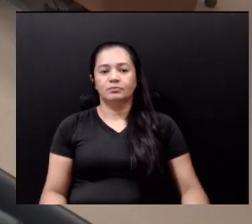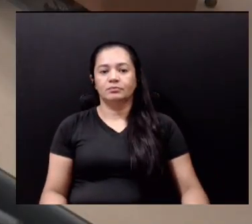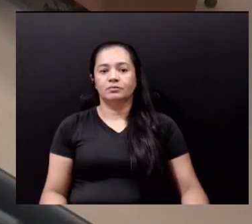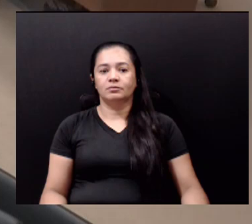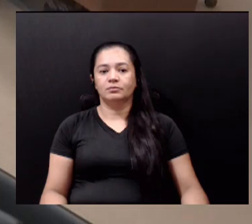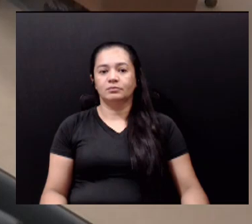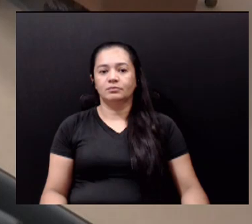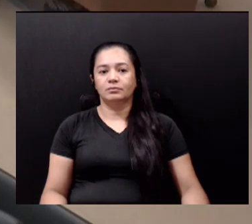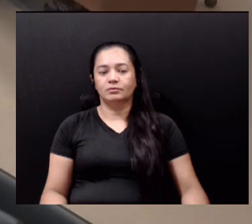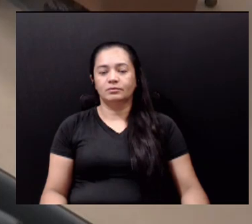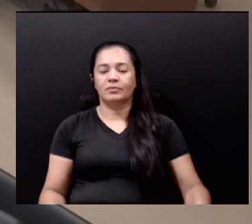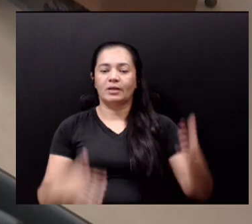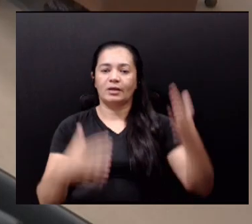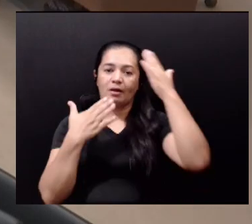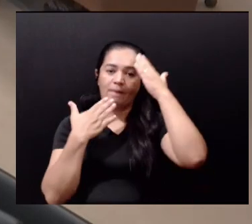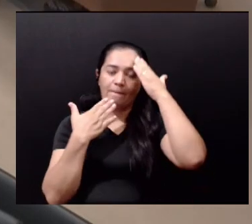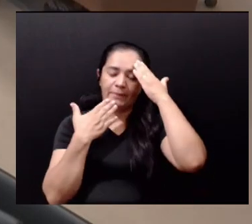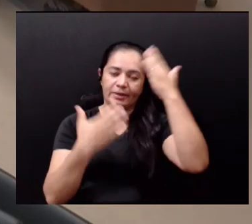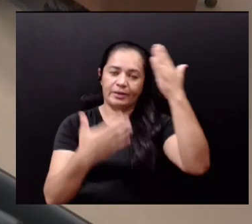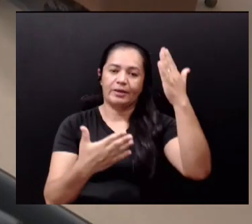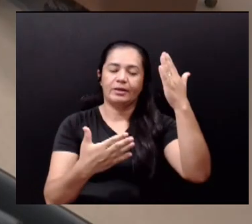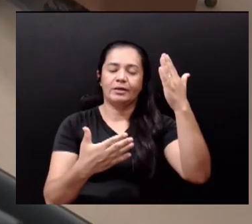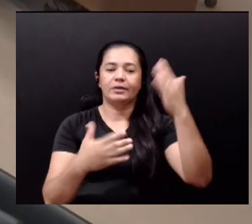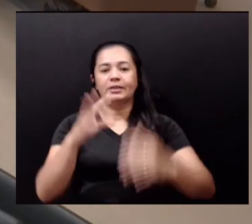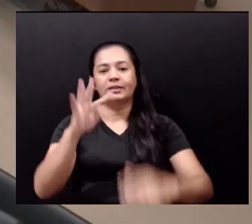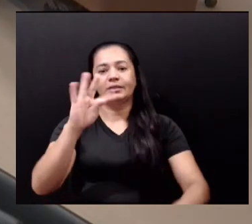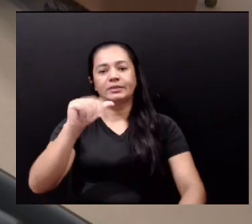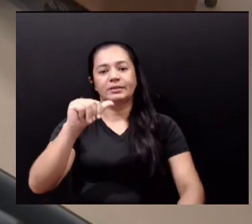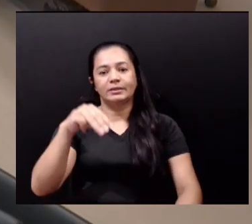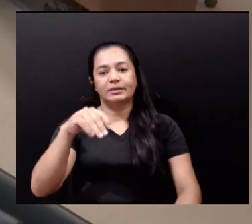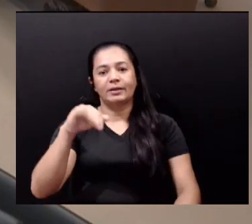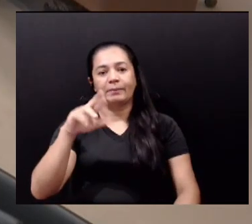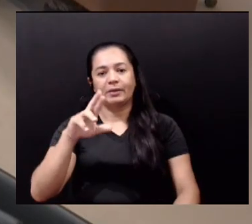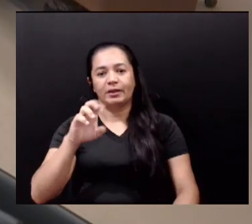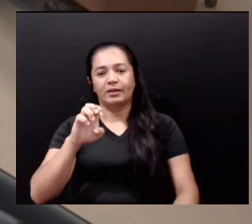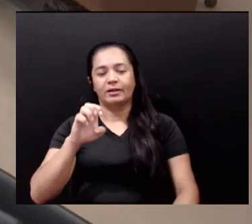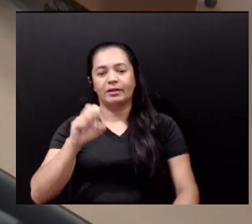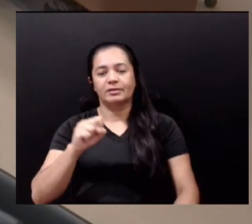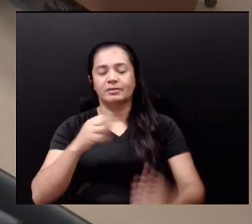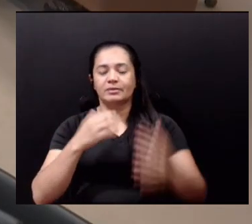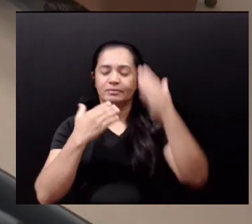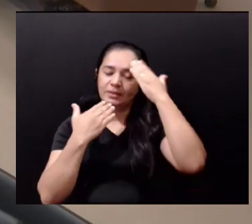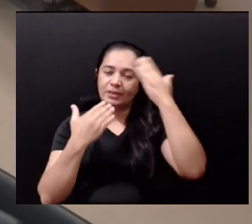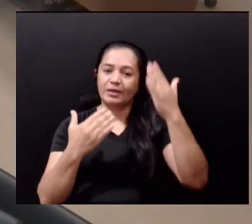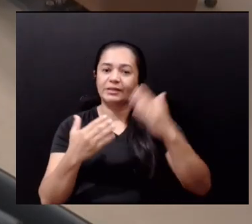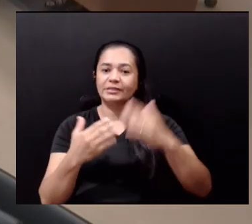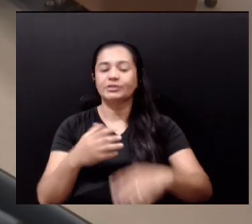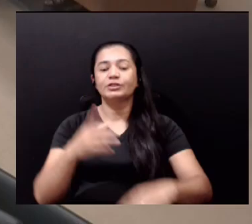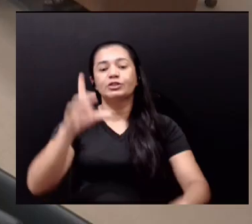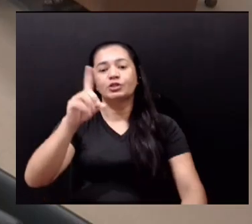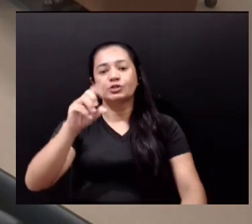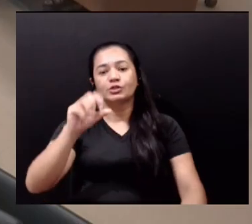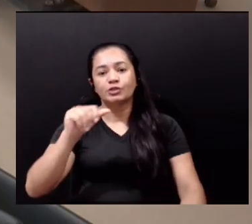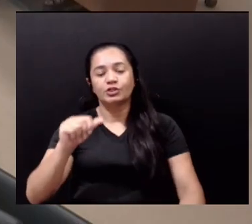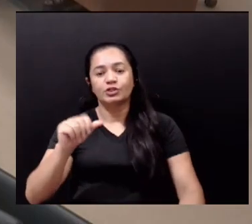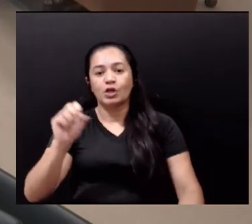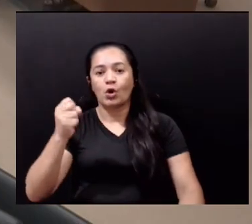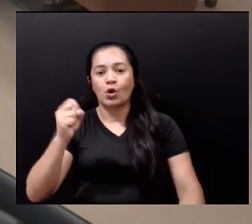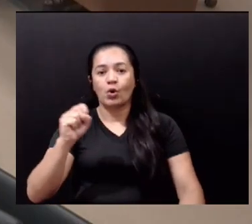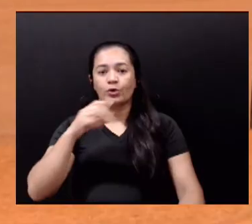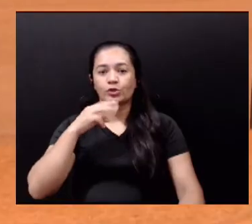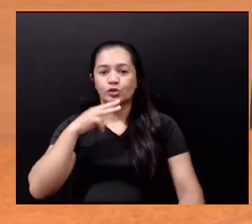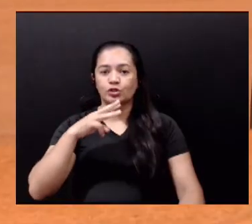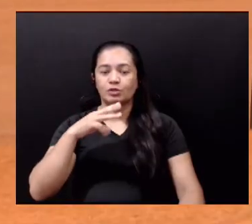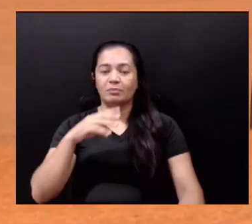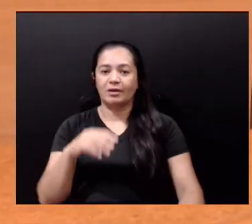Obrigada, Tamires. Só puxando o gancho também de falar que no dia 8 de março, no sábado, nós vamos de